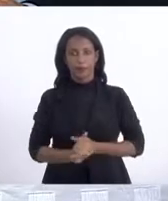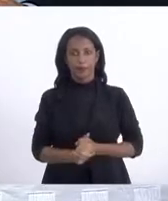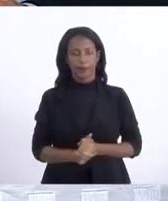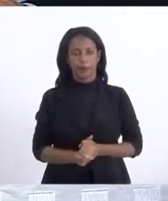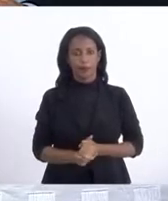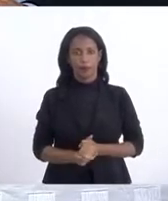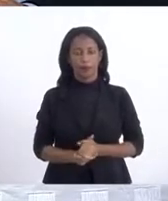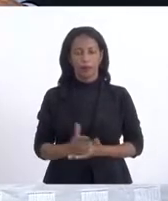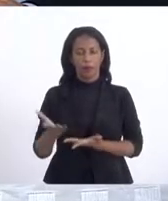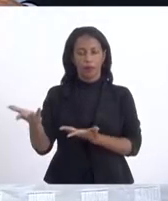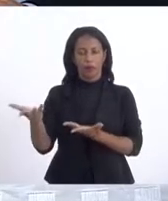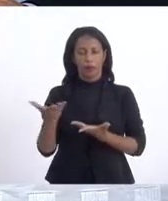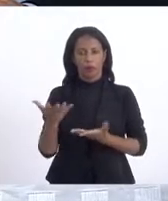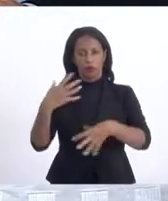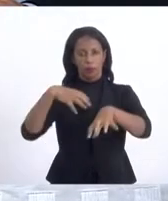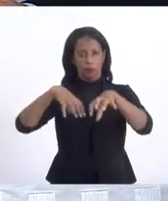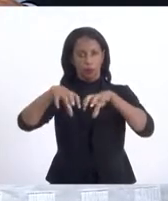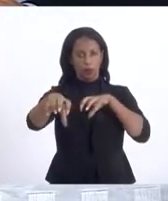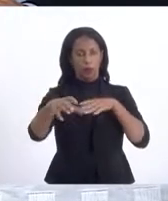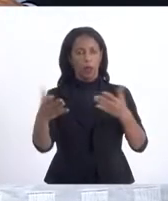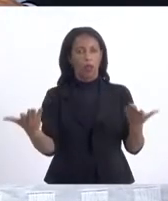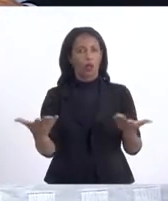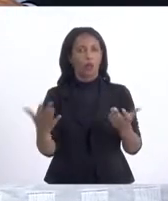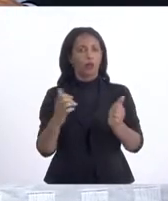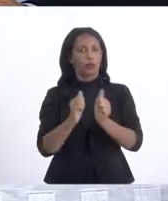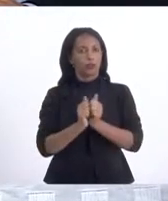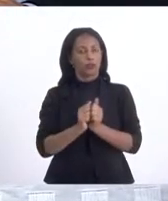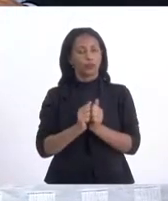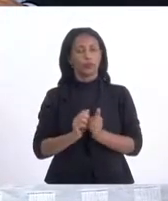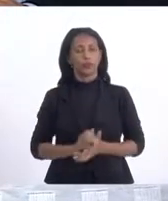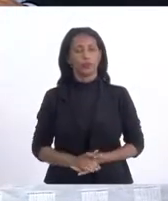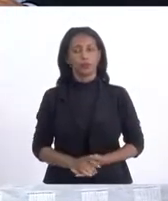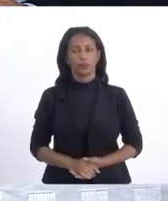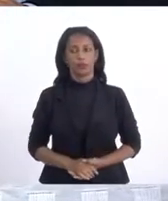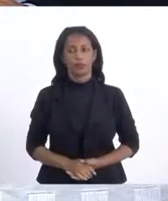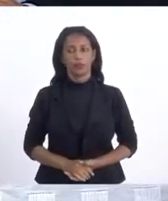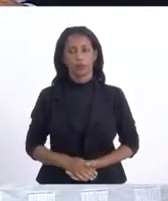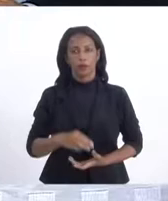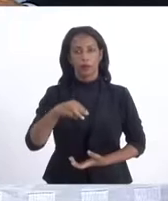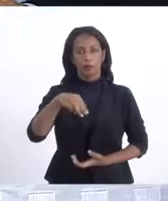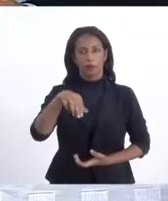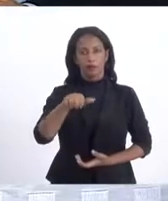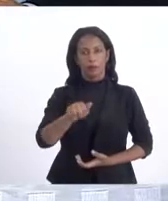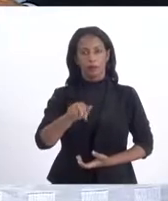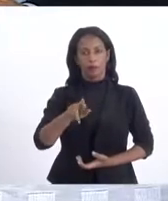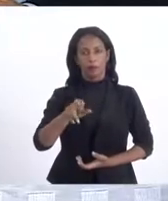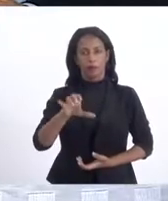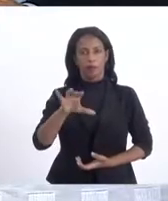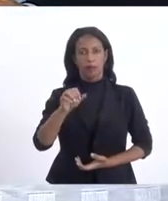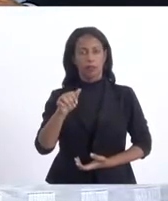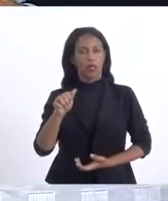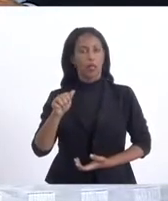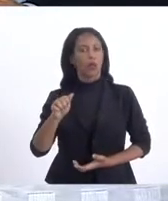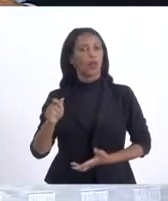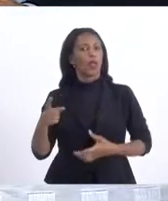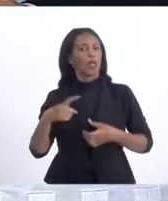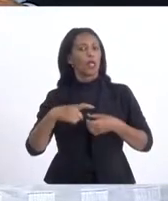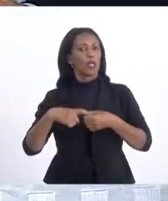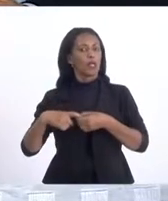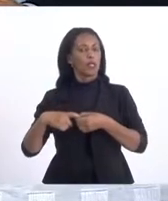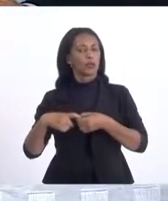vai falar agora virtualmente, que está conosco aqui, o Marcelo Pacheco, sócio-diretor da Água Mineral